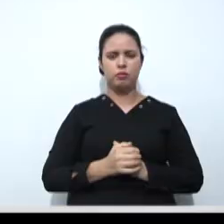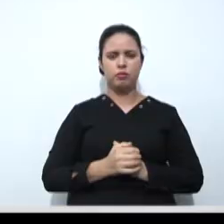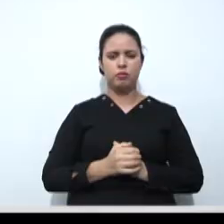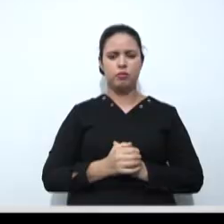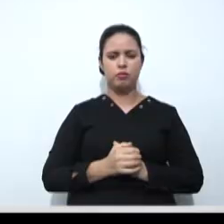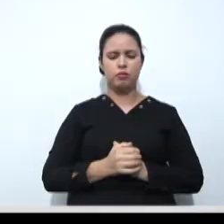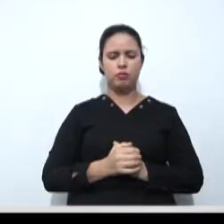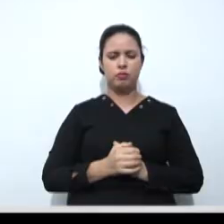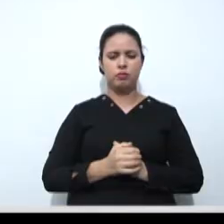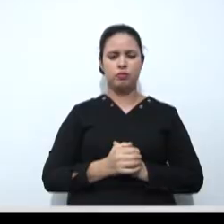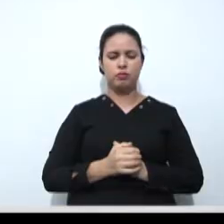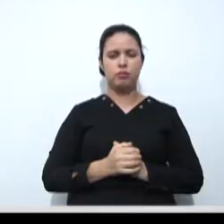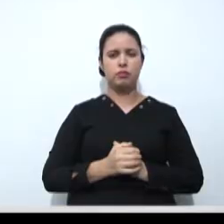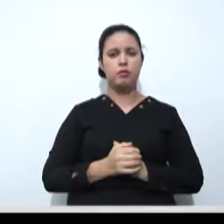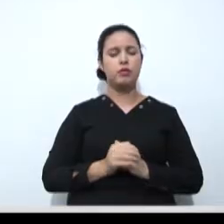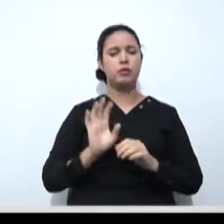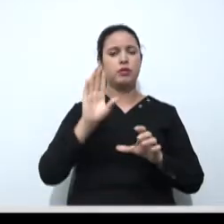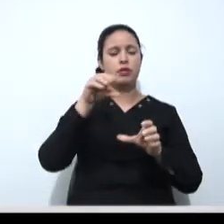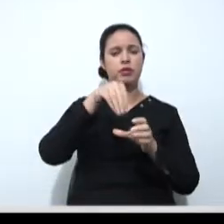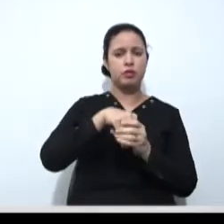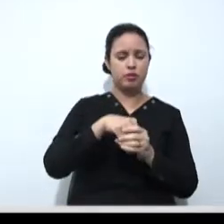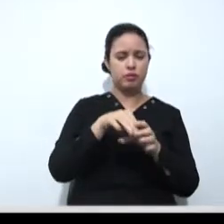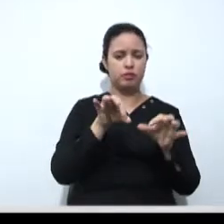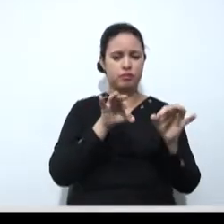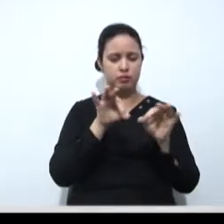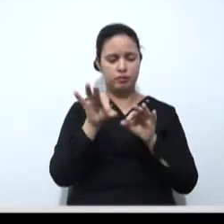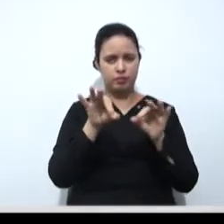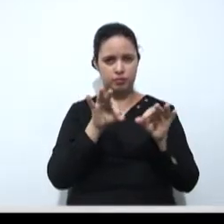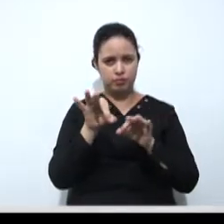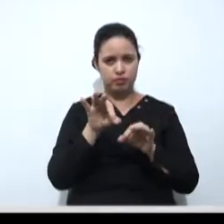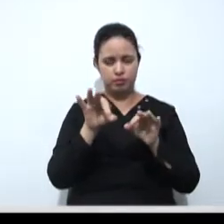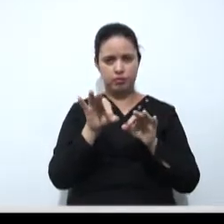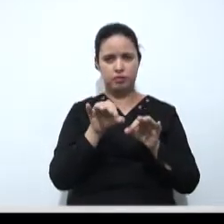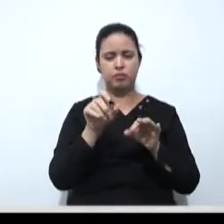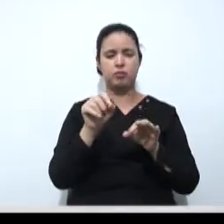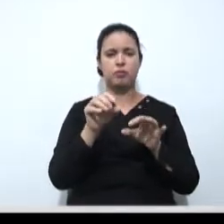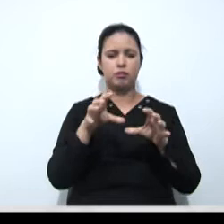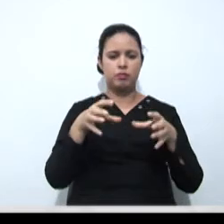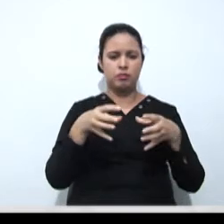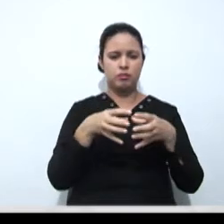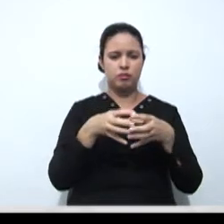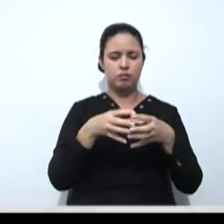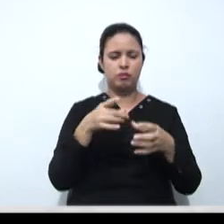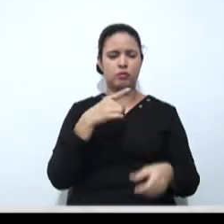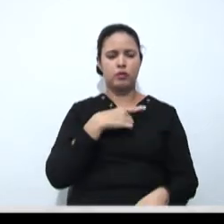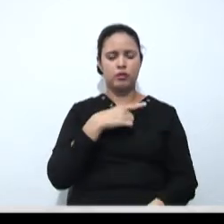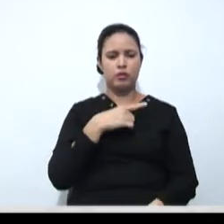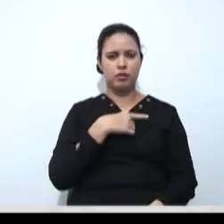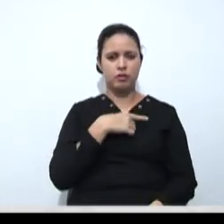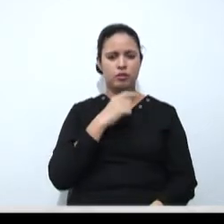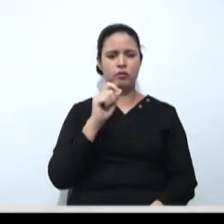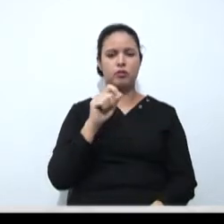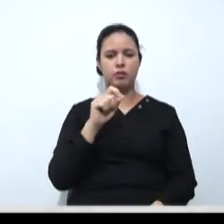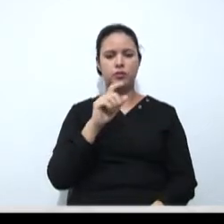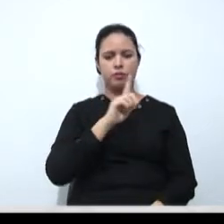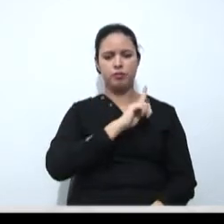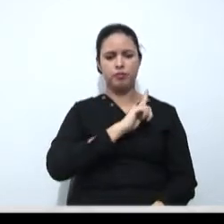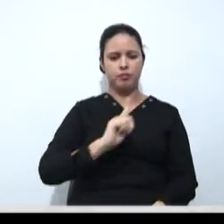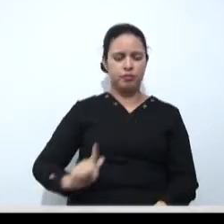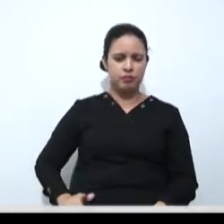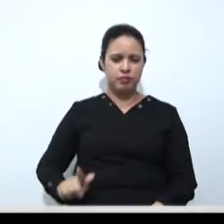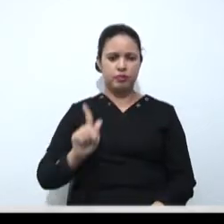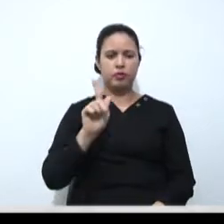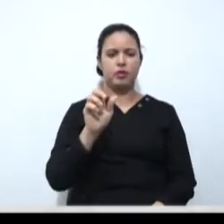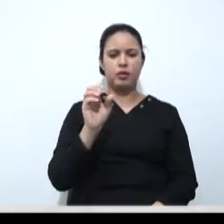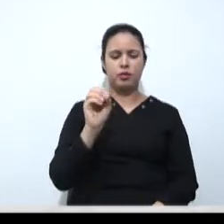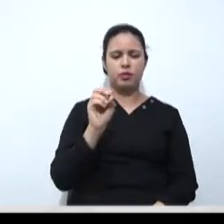Então, dentro da organização coletiva, a gente tem que pensar ou lembrar que existe o elemento da governança. O